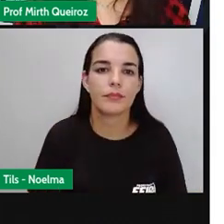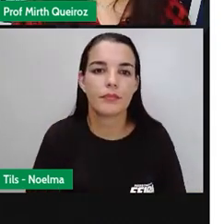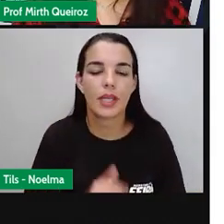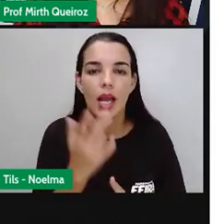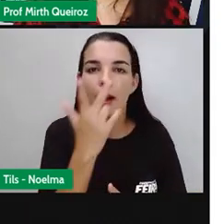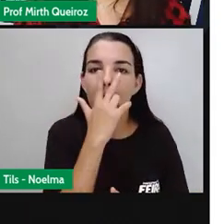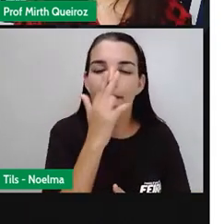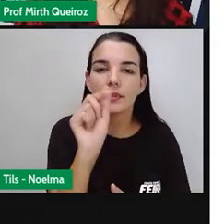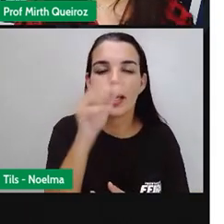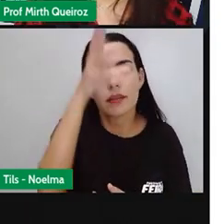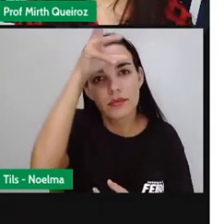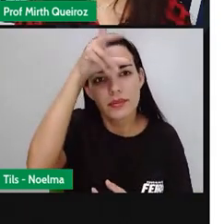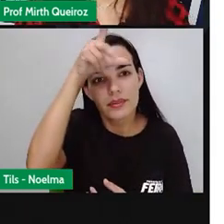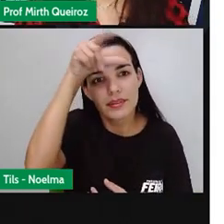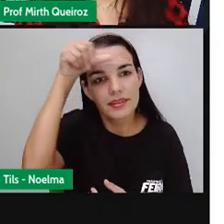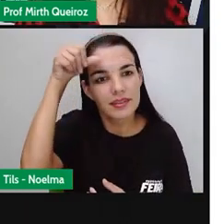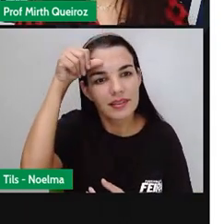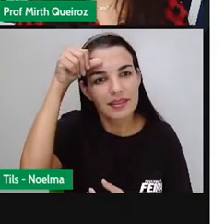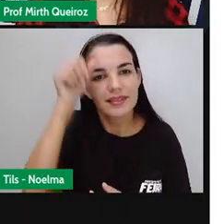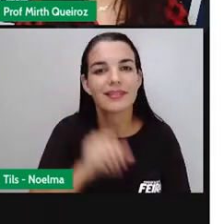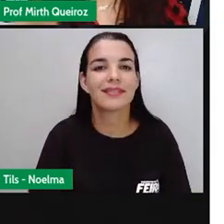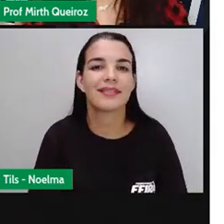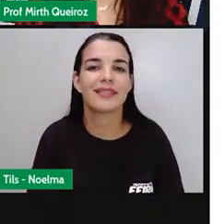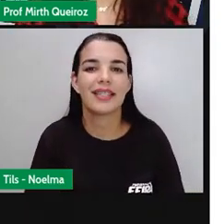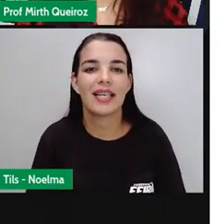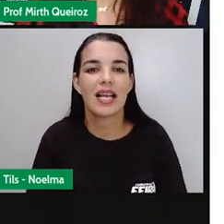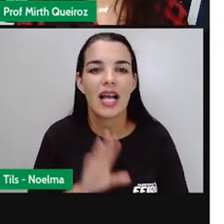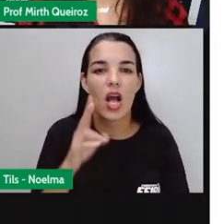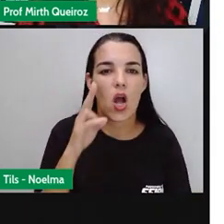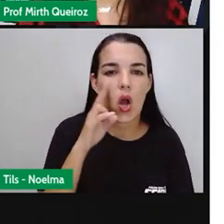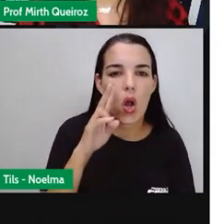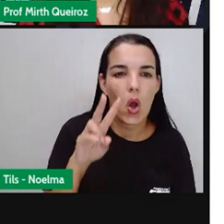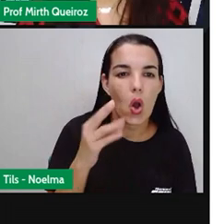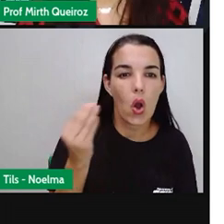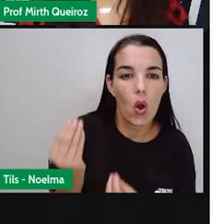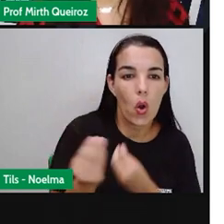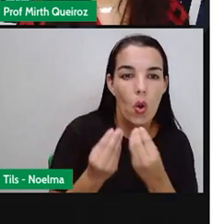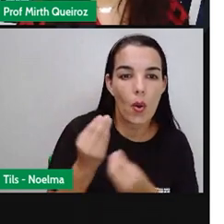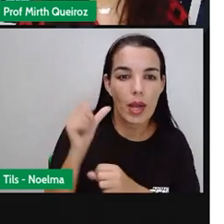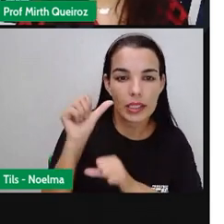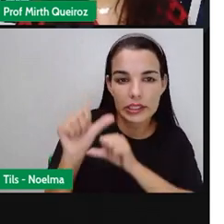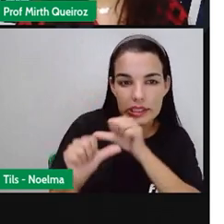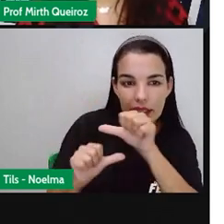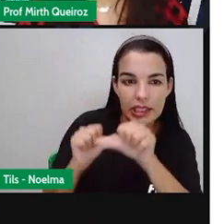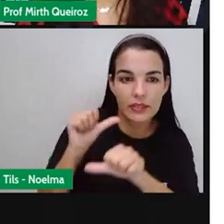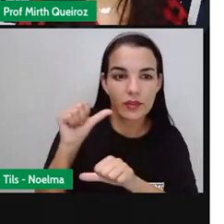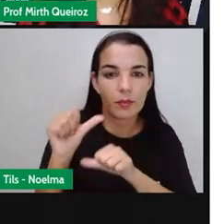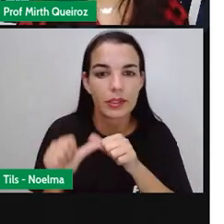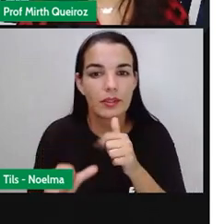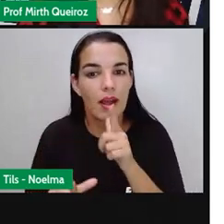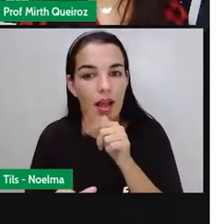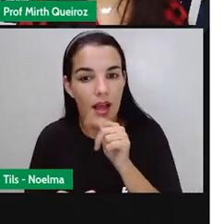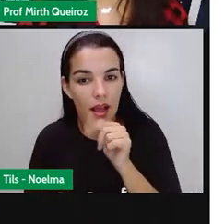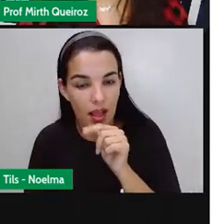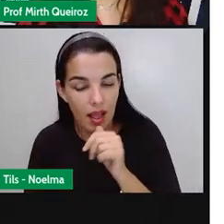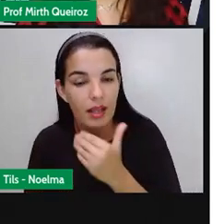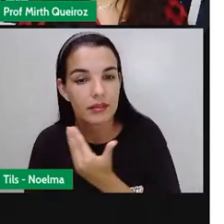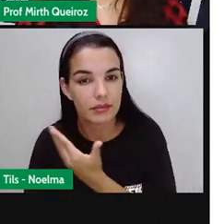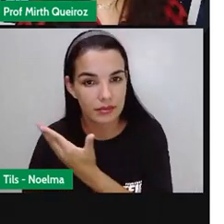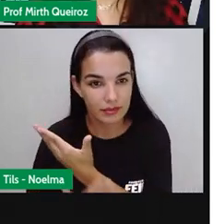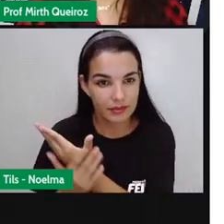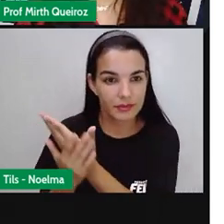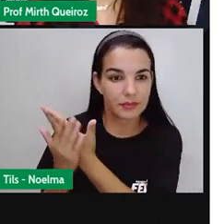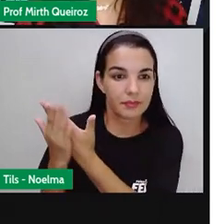Um exemplo de transformações aí físicas, exemplos de transformações físicas, acontecem aí com a água, como a Pró falou pra você,